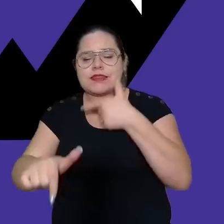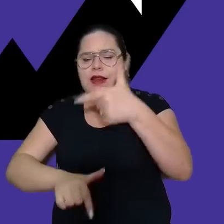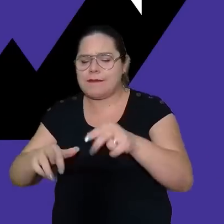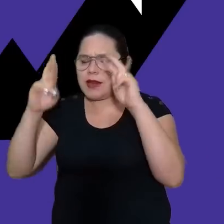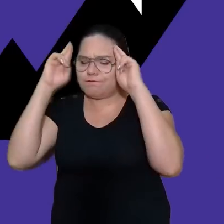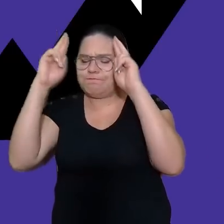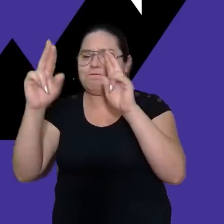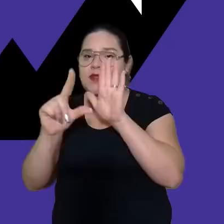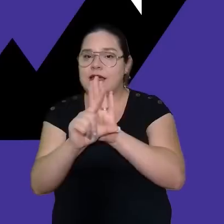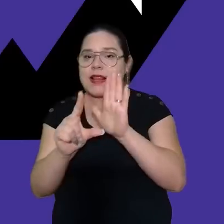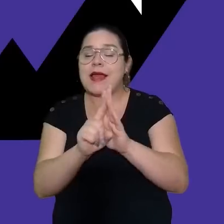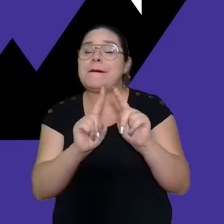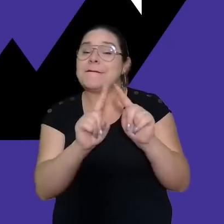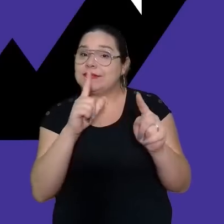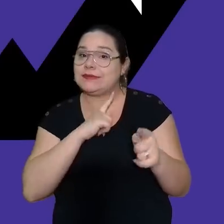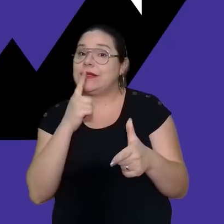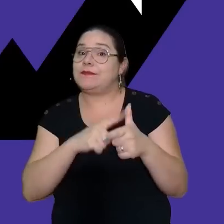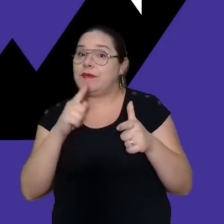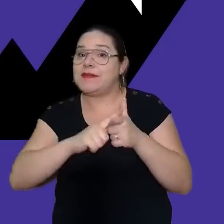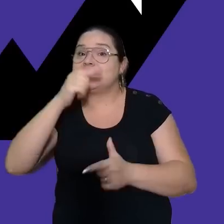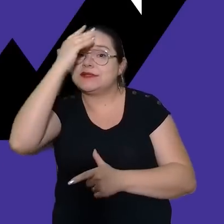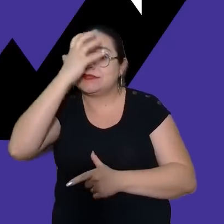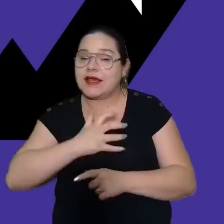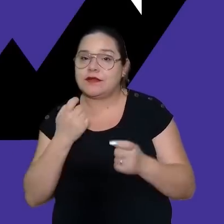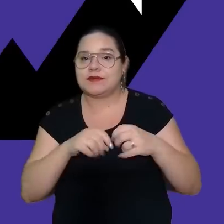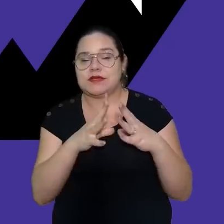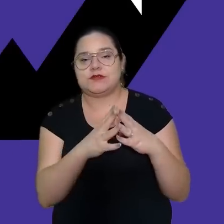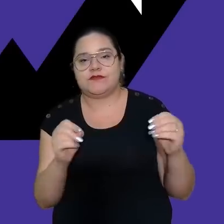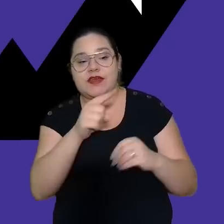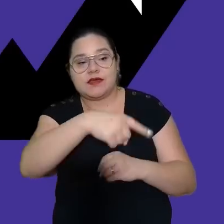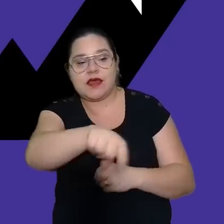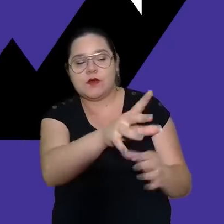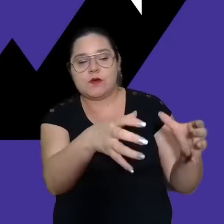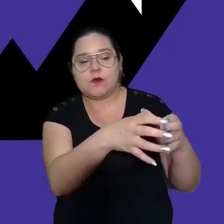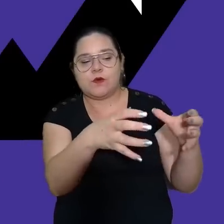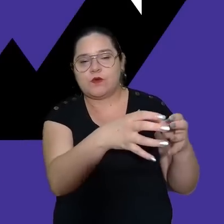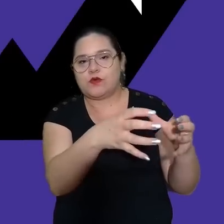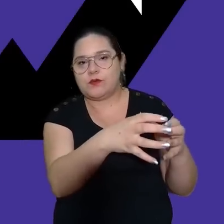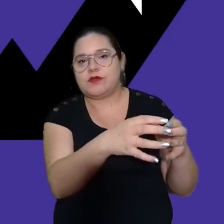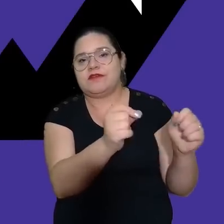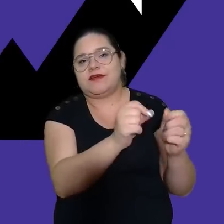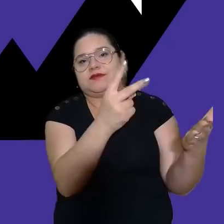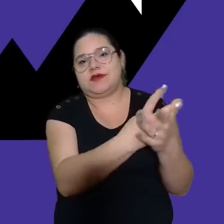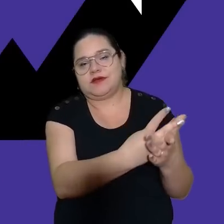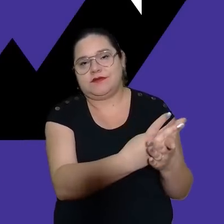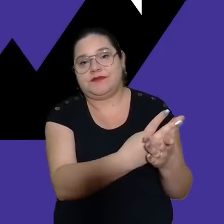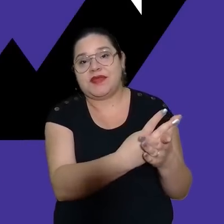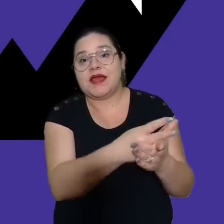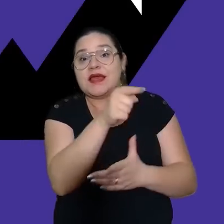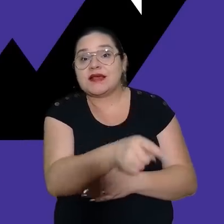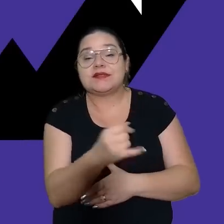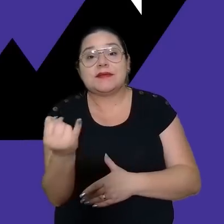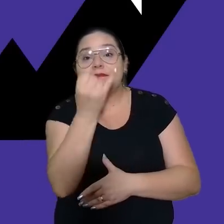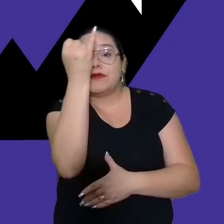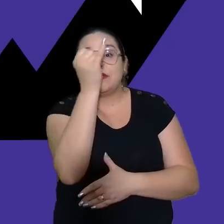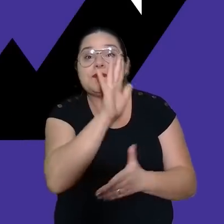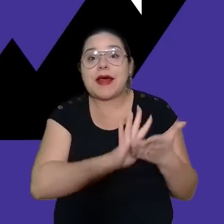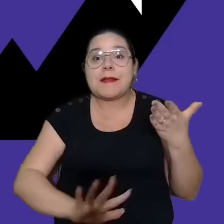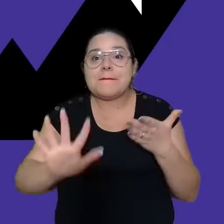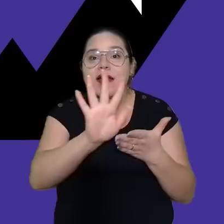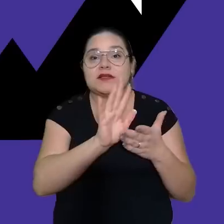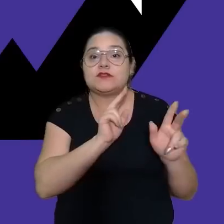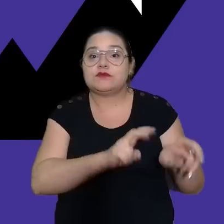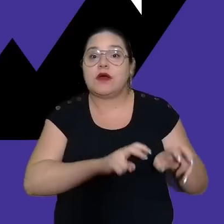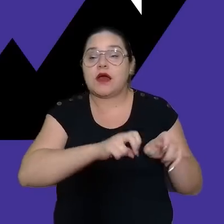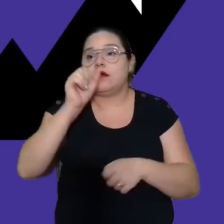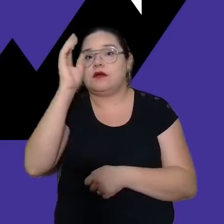há um problema que precisa ser resolvido. E esse problema é fundamental para a questão da imagem internacional do agro brasileiro. Então, eu